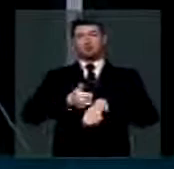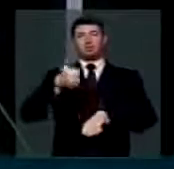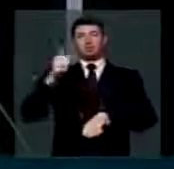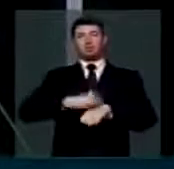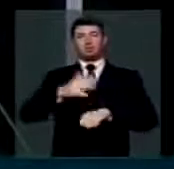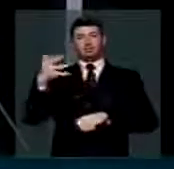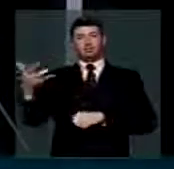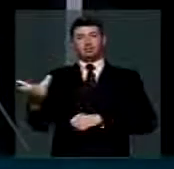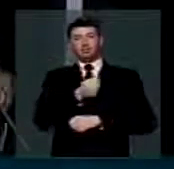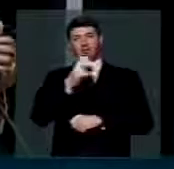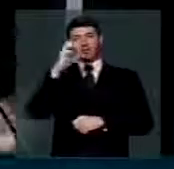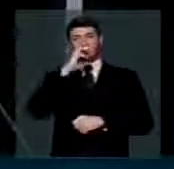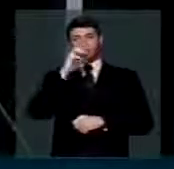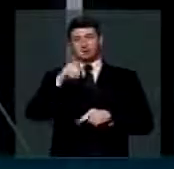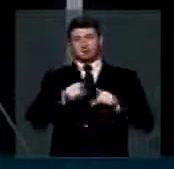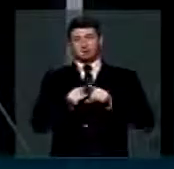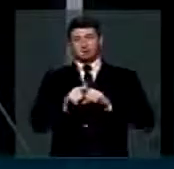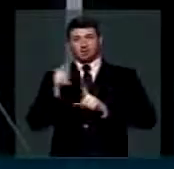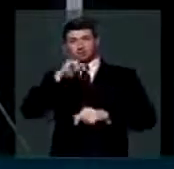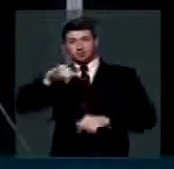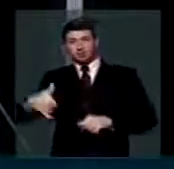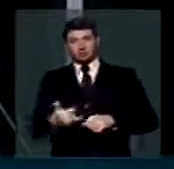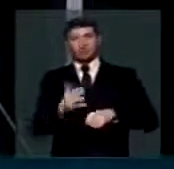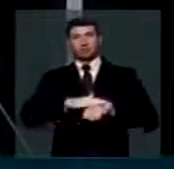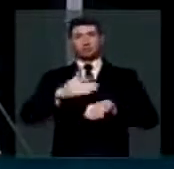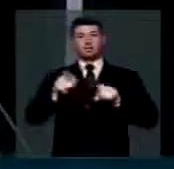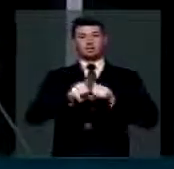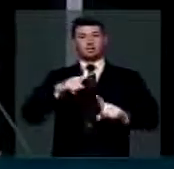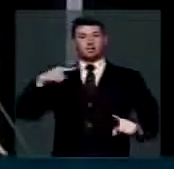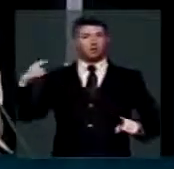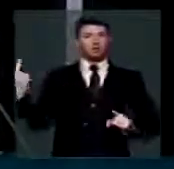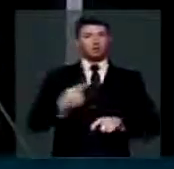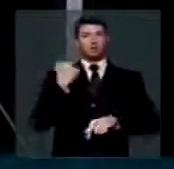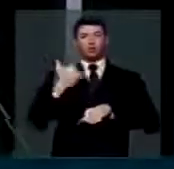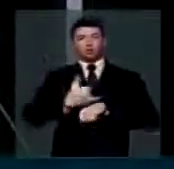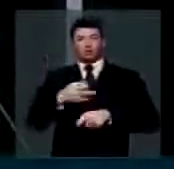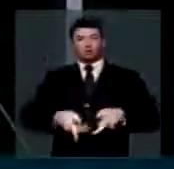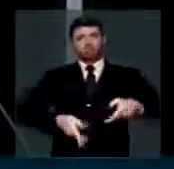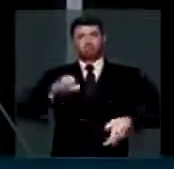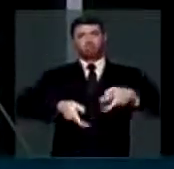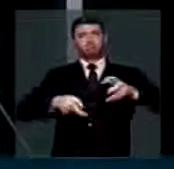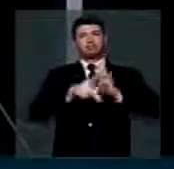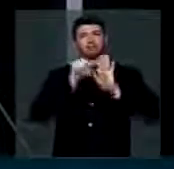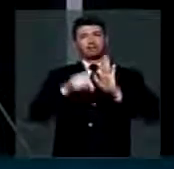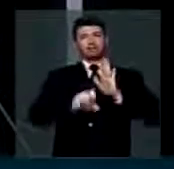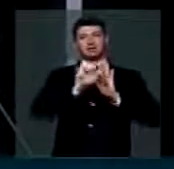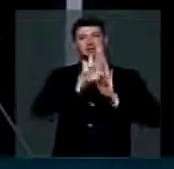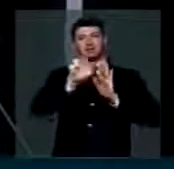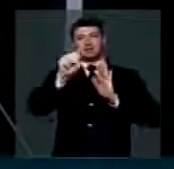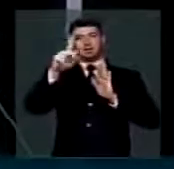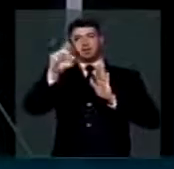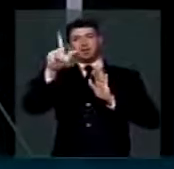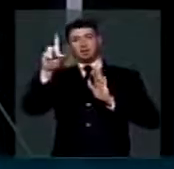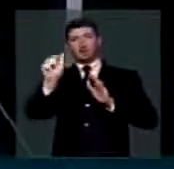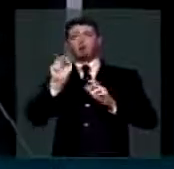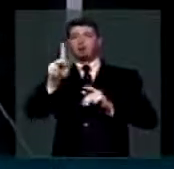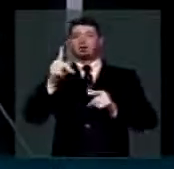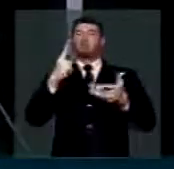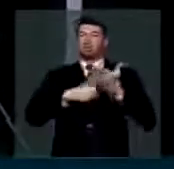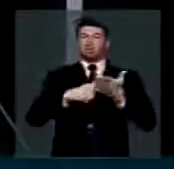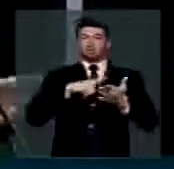mais rápida, com maior aproveitamento, todos os minérios ali de Serra Pelada. Foi feito o